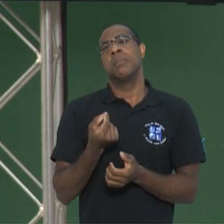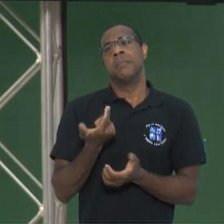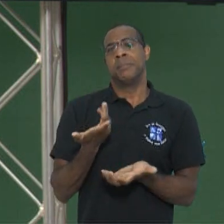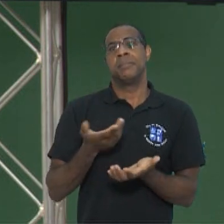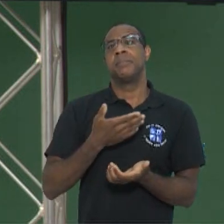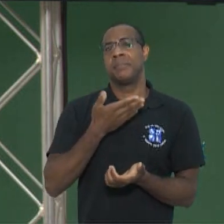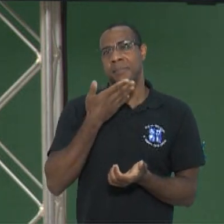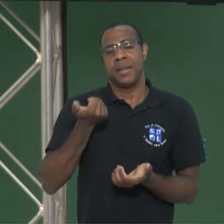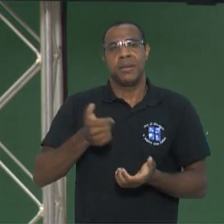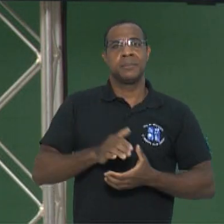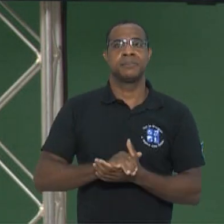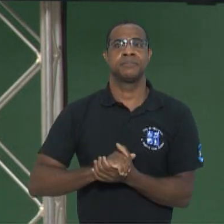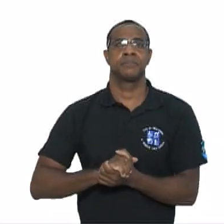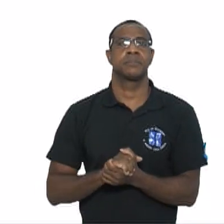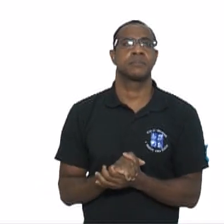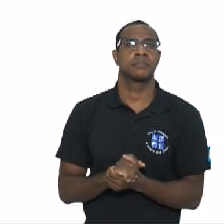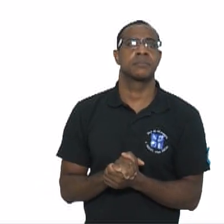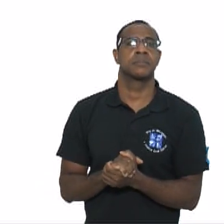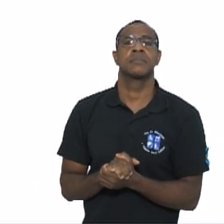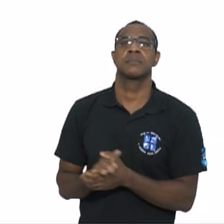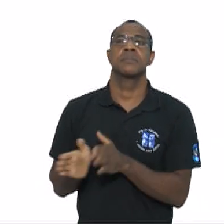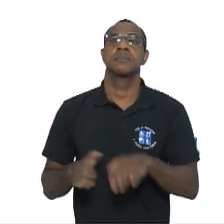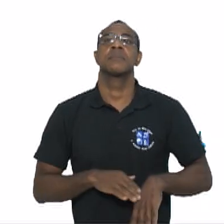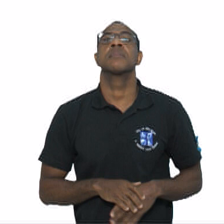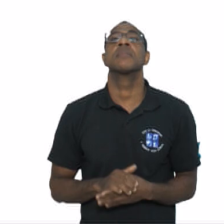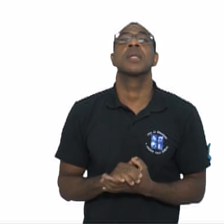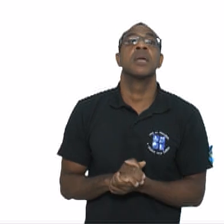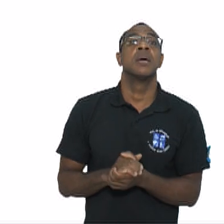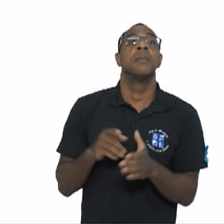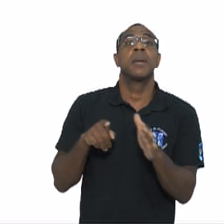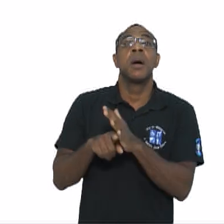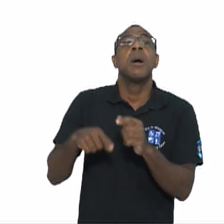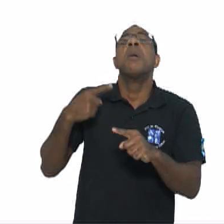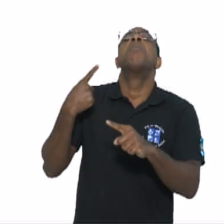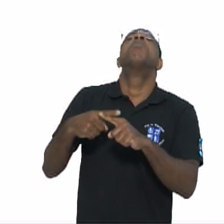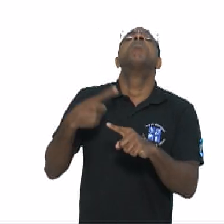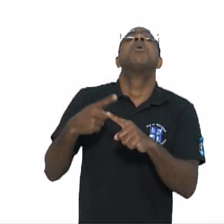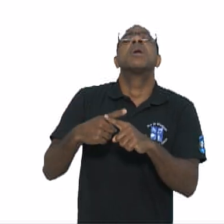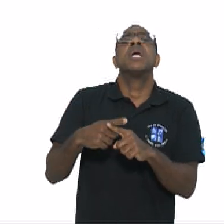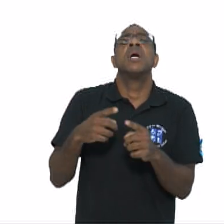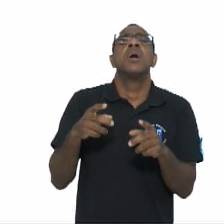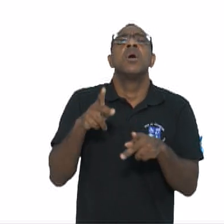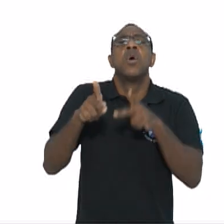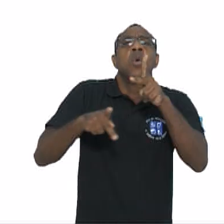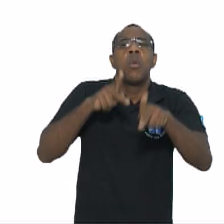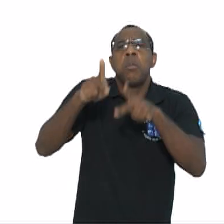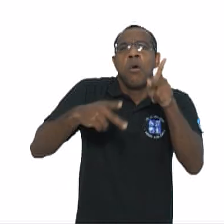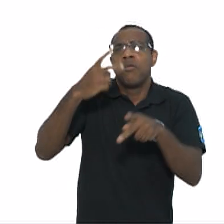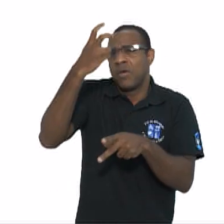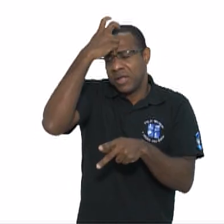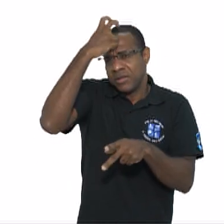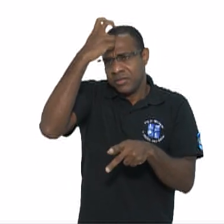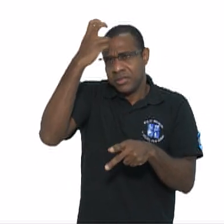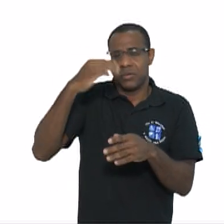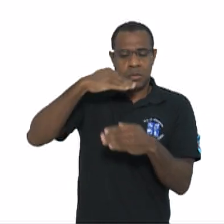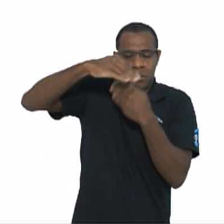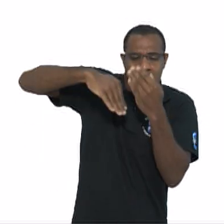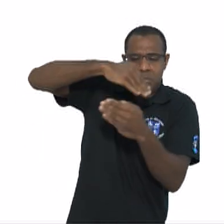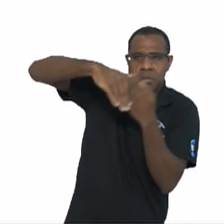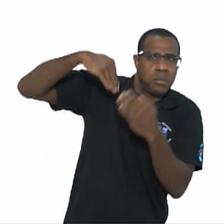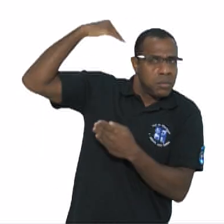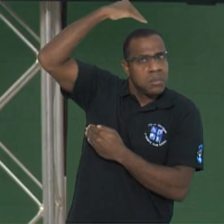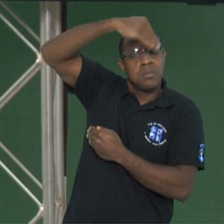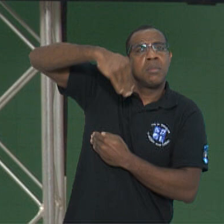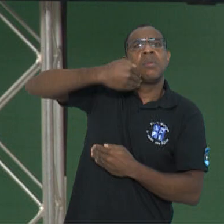nossa múmia aí. E aí? Por que os egípcios mumificavam seus mortos? Porque não era um processo